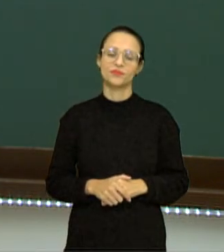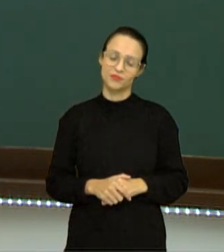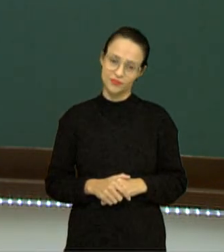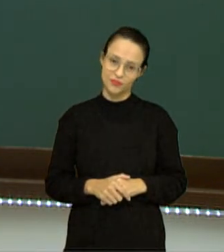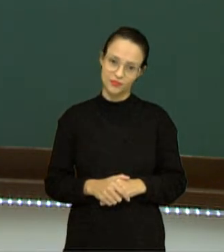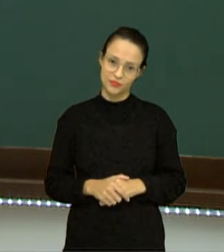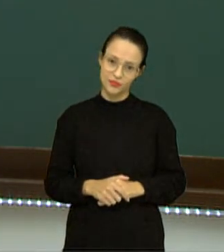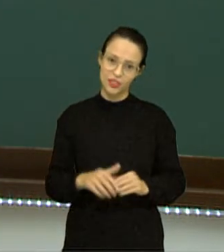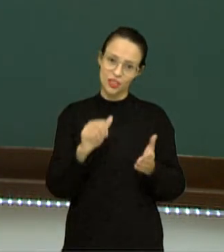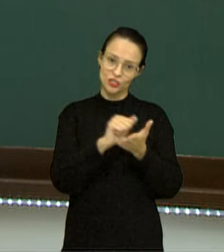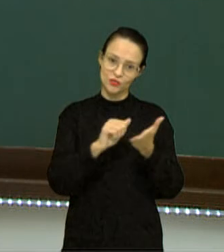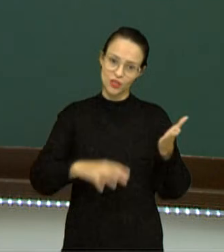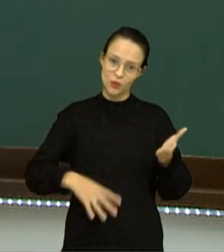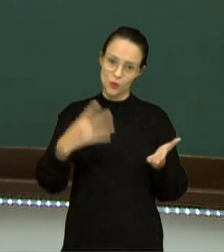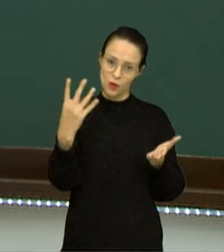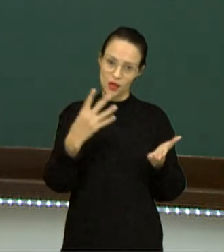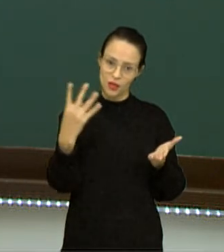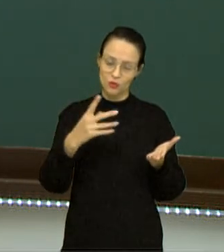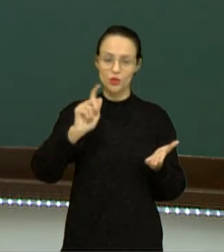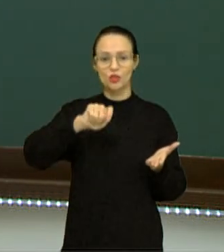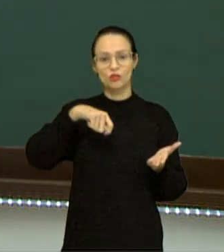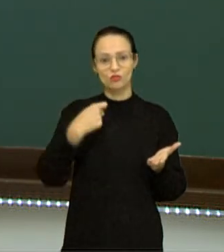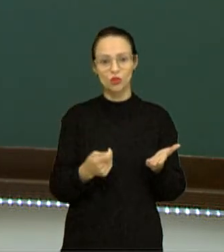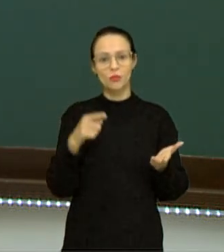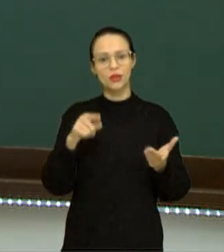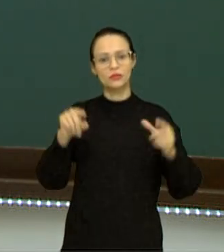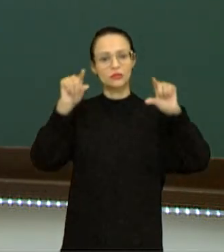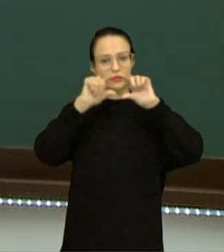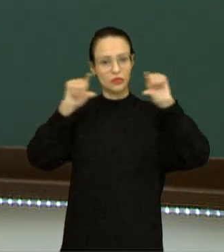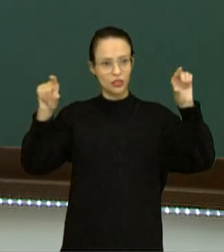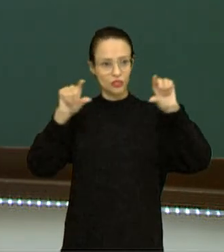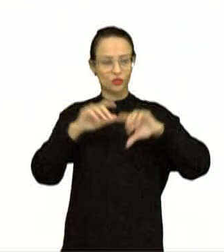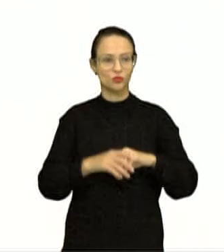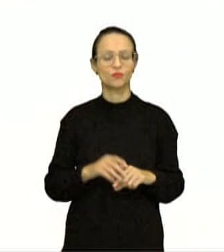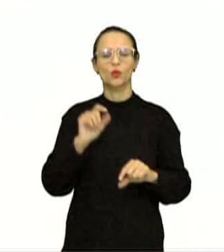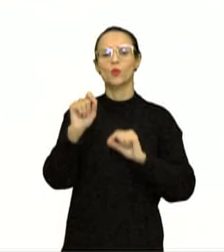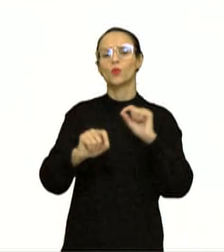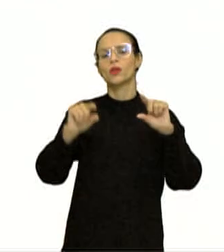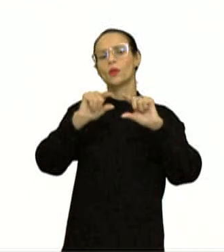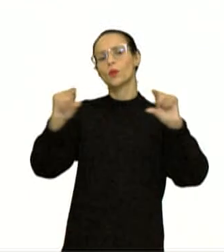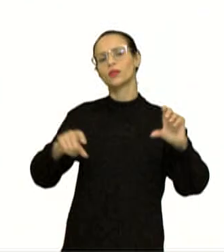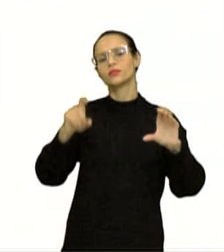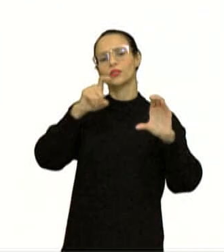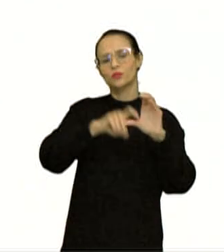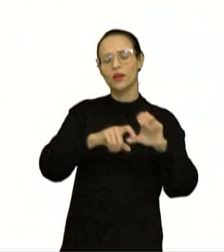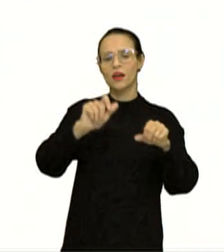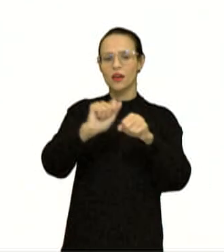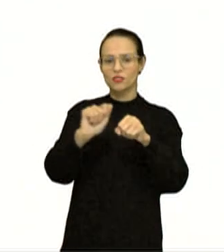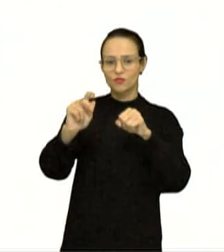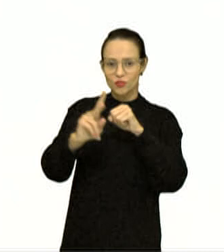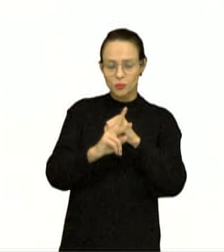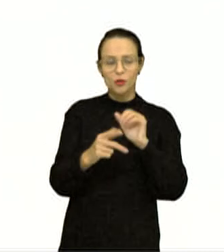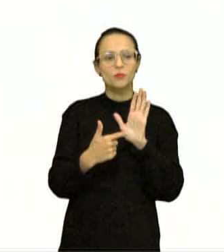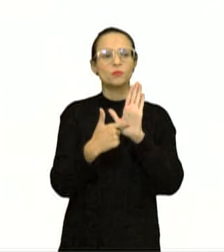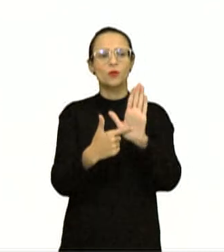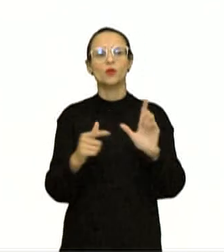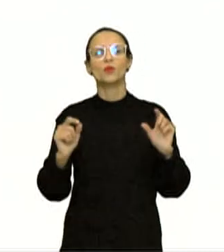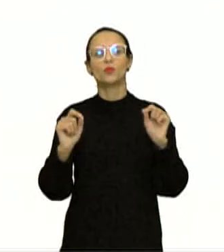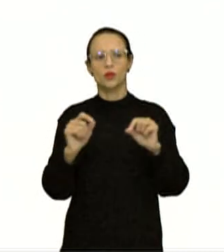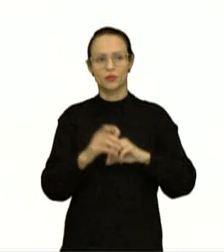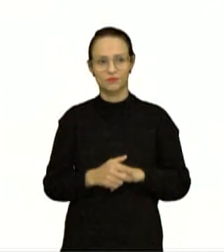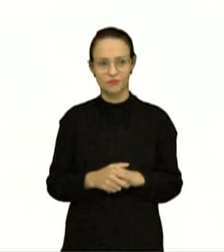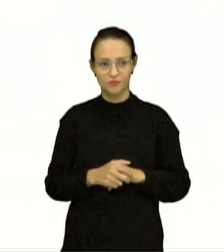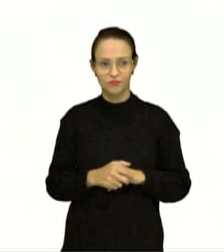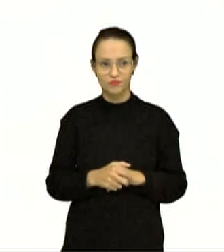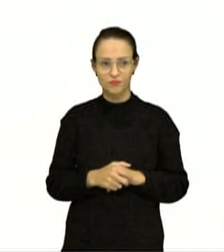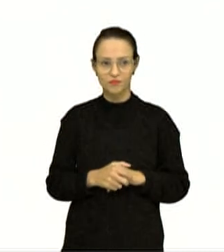Temos aqui atividade número 4 sobre esse trecho. O que a oração subordinada adverbial expressa? Ela exprime